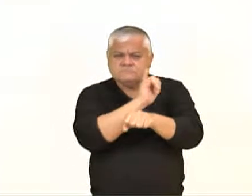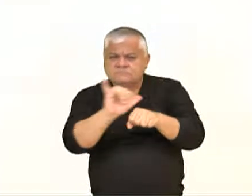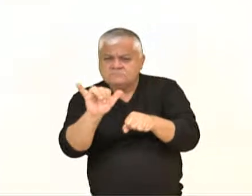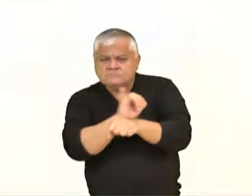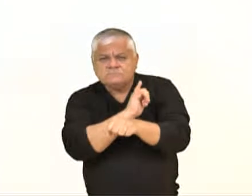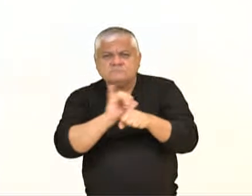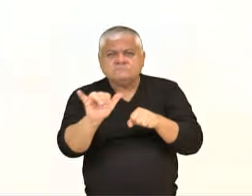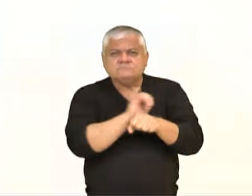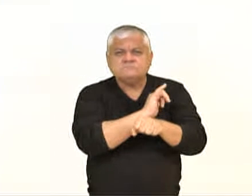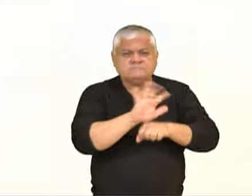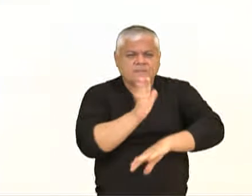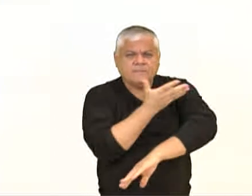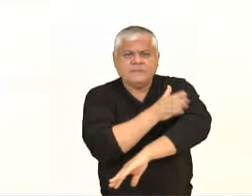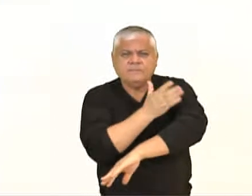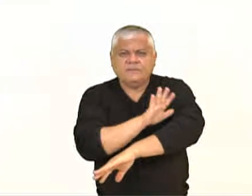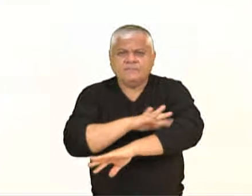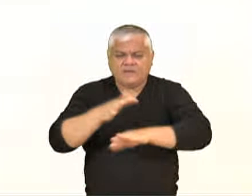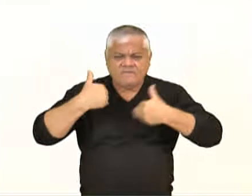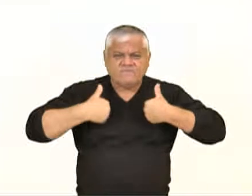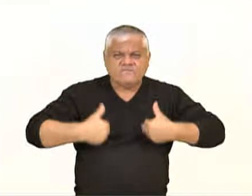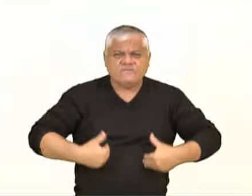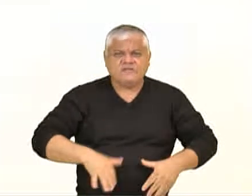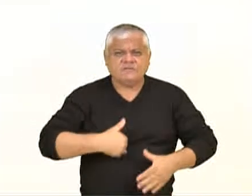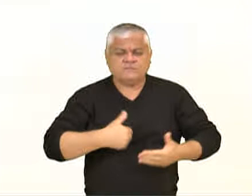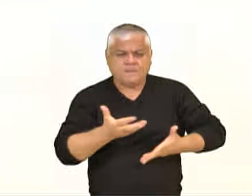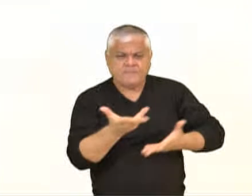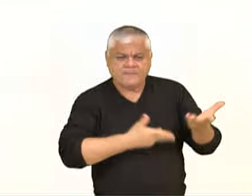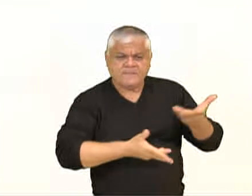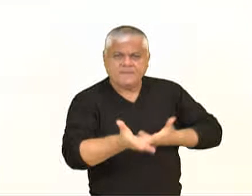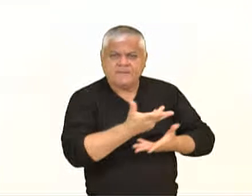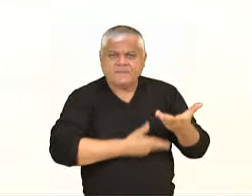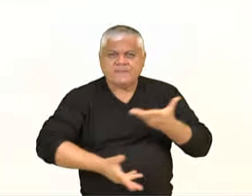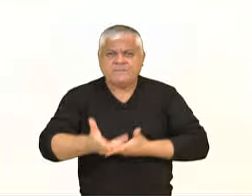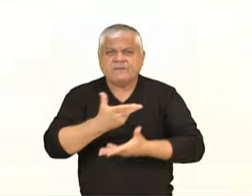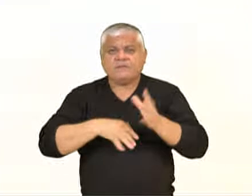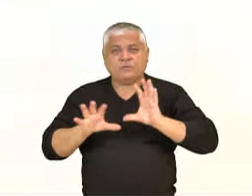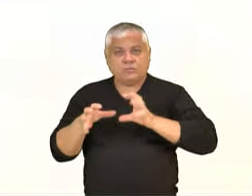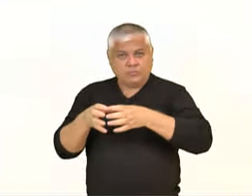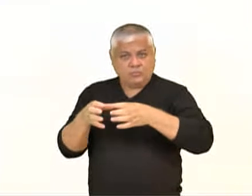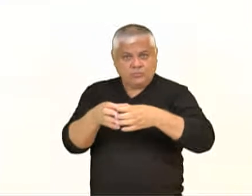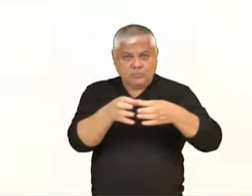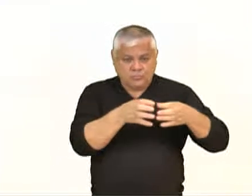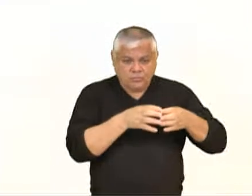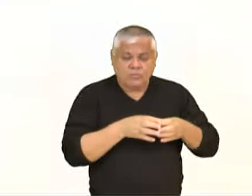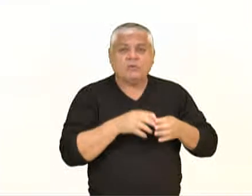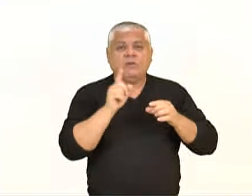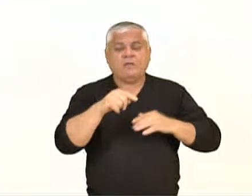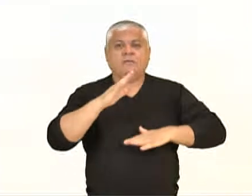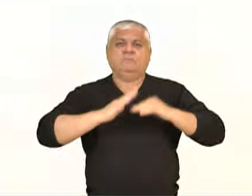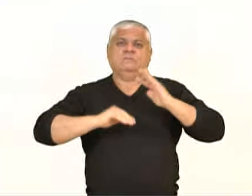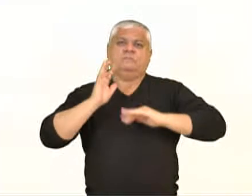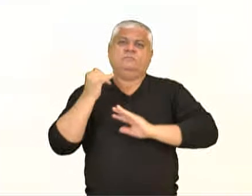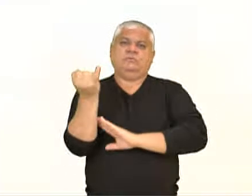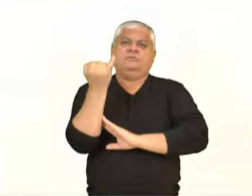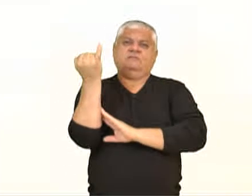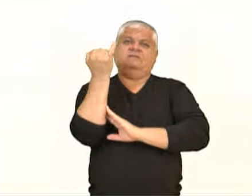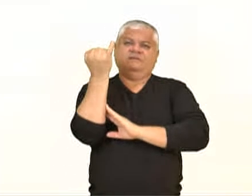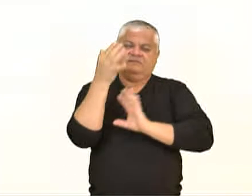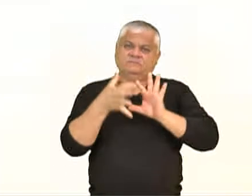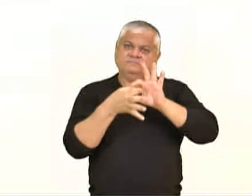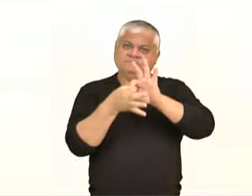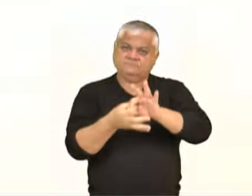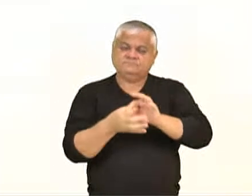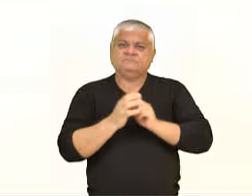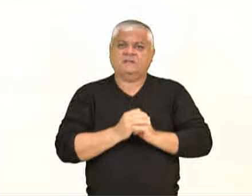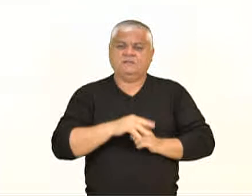táticos, preparação física e o dito espírito de grupo eram tão importantes quanto o talento individual. Cada